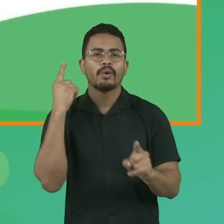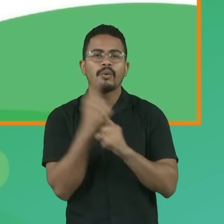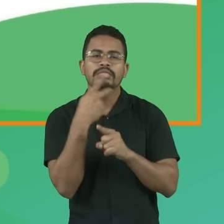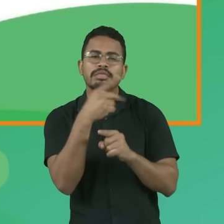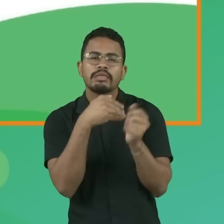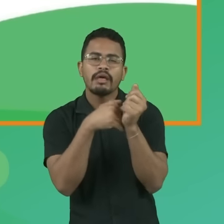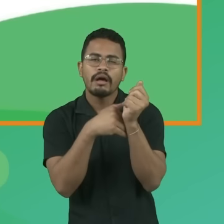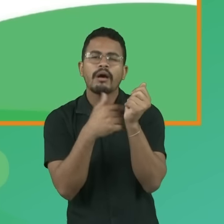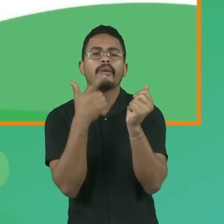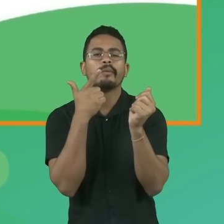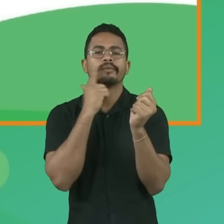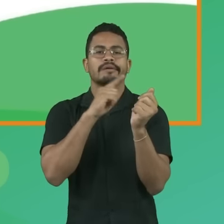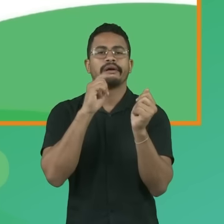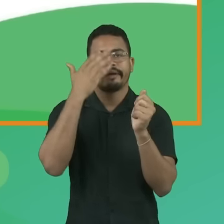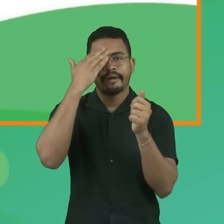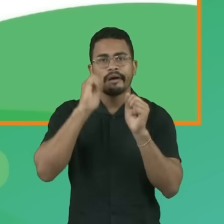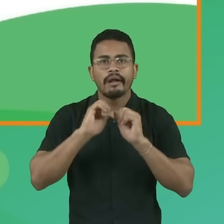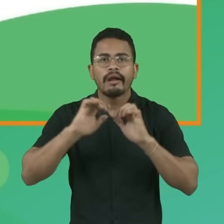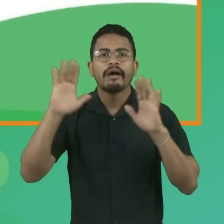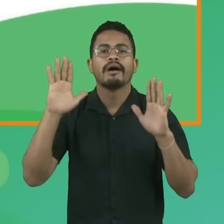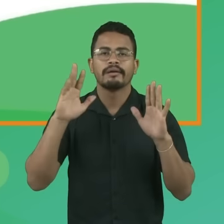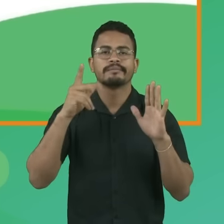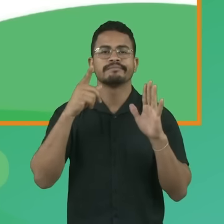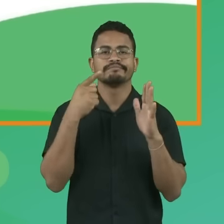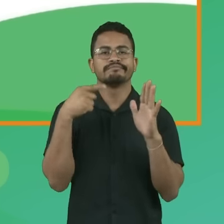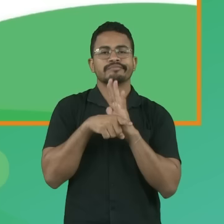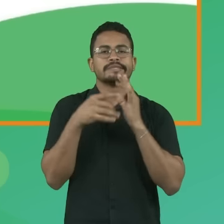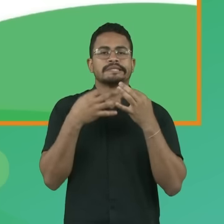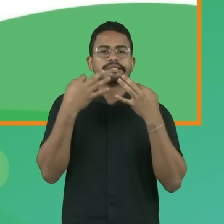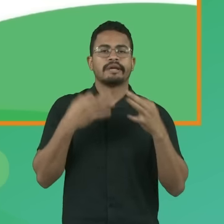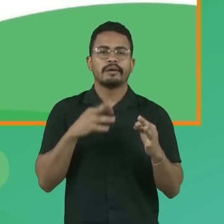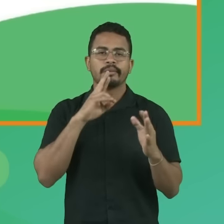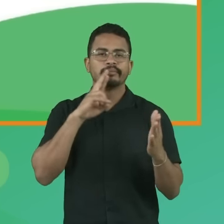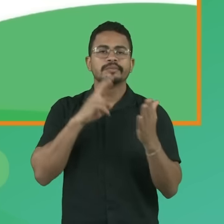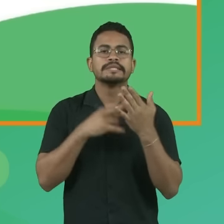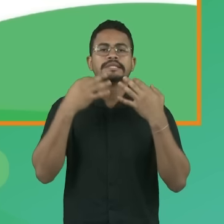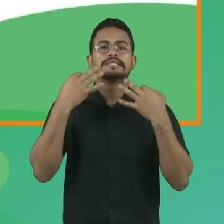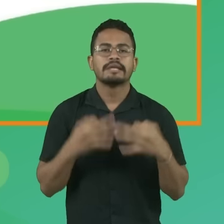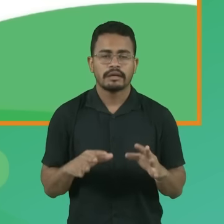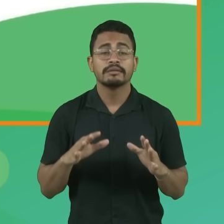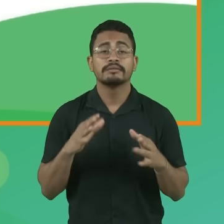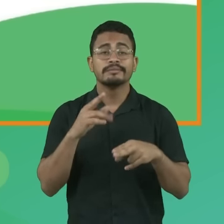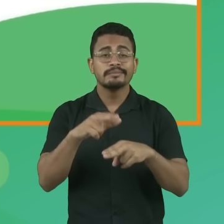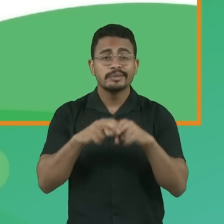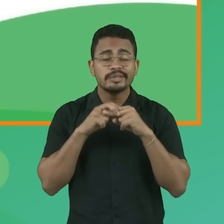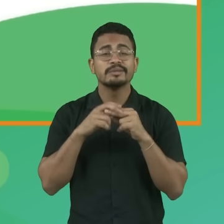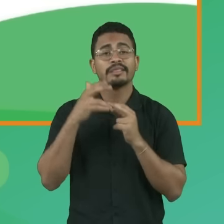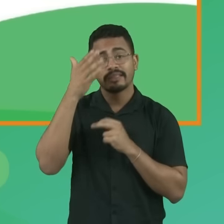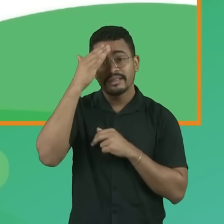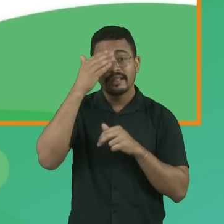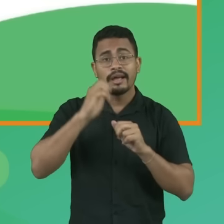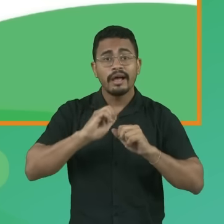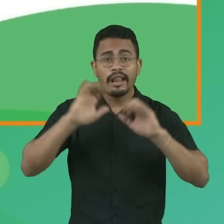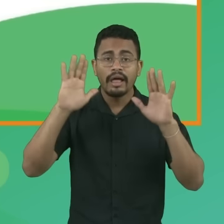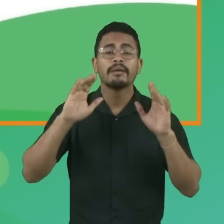questões e tirando ali, chegando à questão correta, né? Então a interpretação textual, ela serve assim para todas